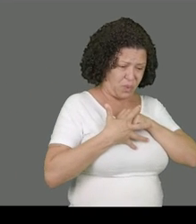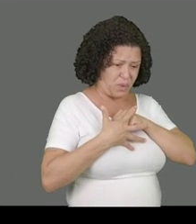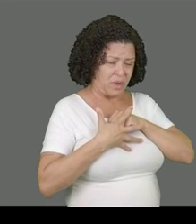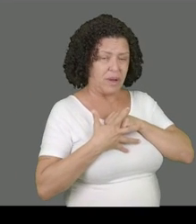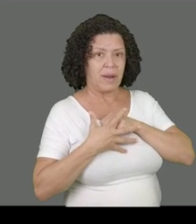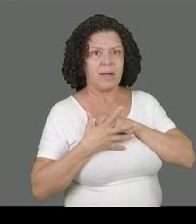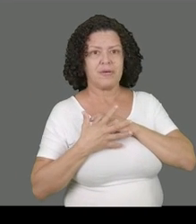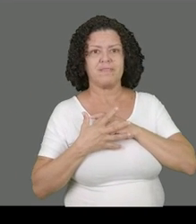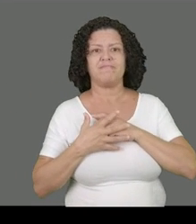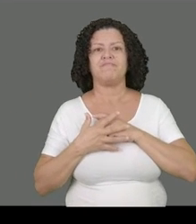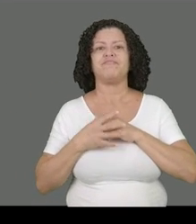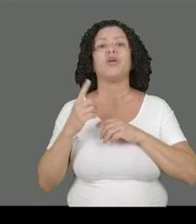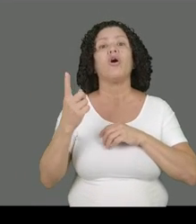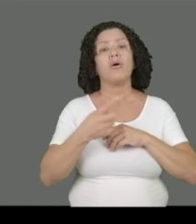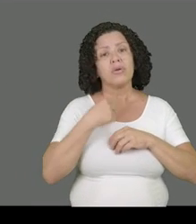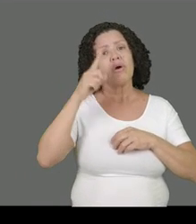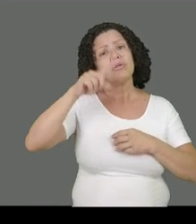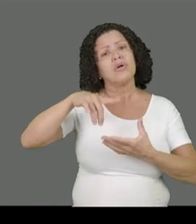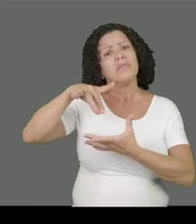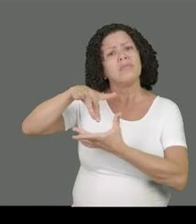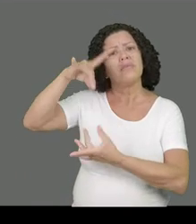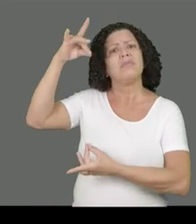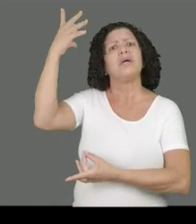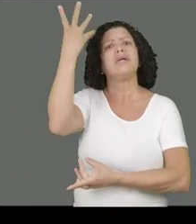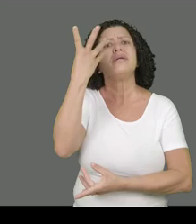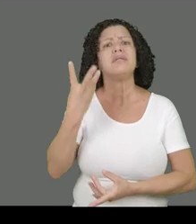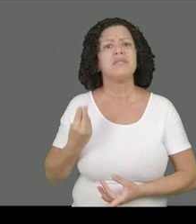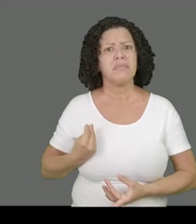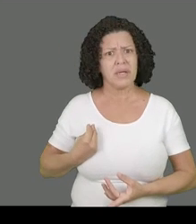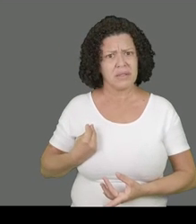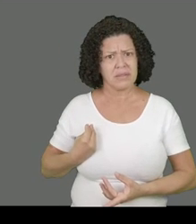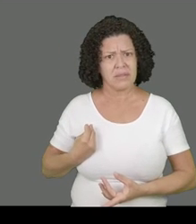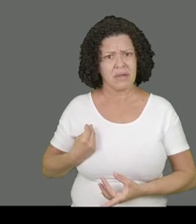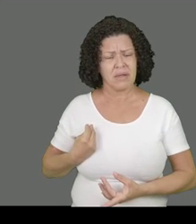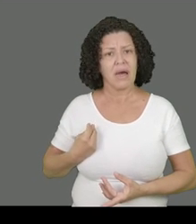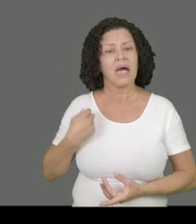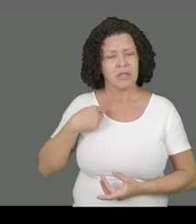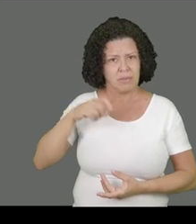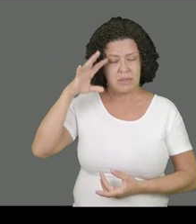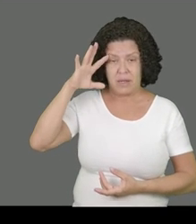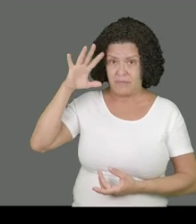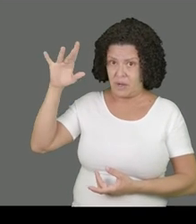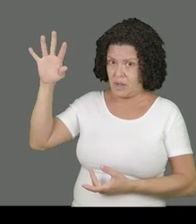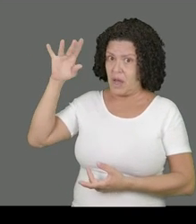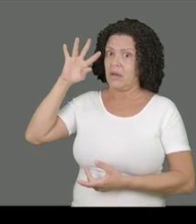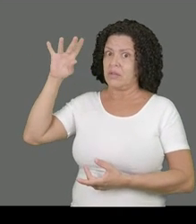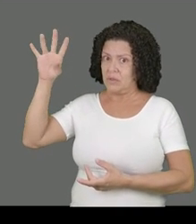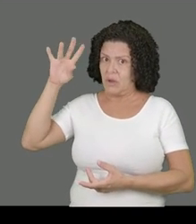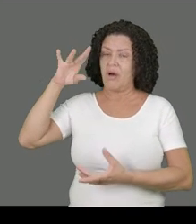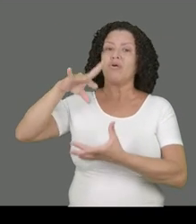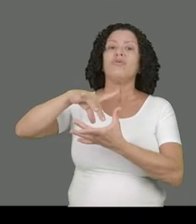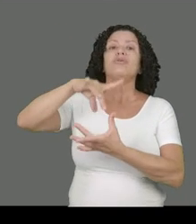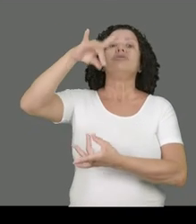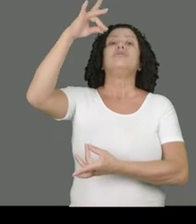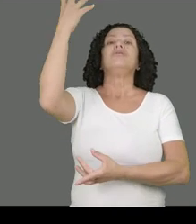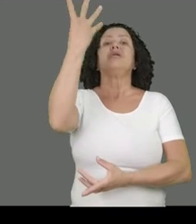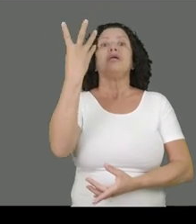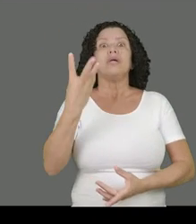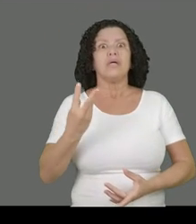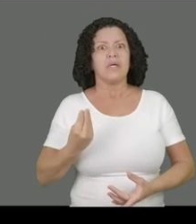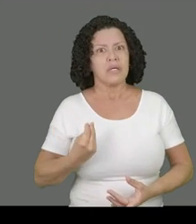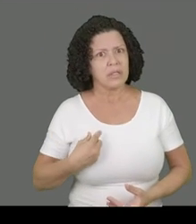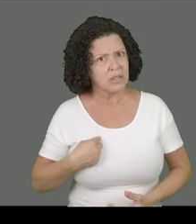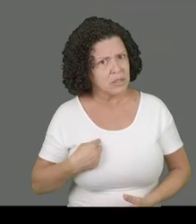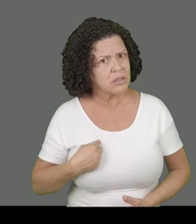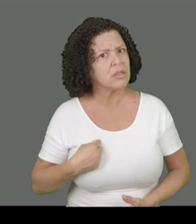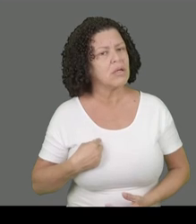e de morrer. Nós somos espíritas, nós precisamos fazer reflexões como espíritas